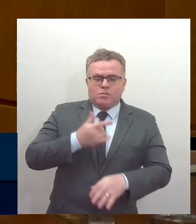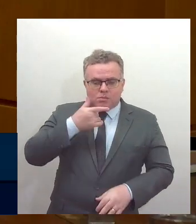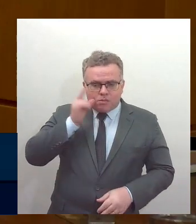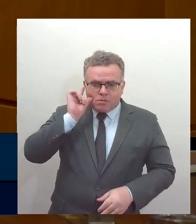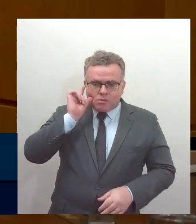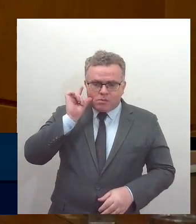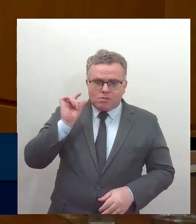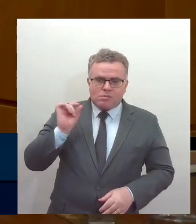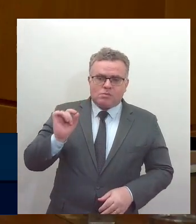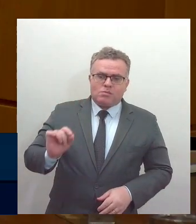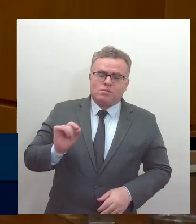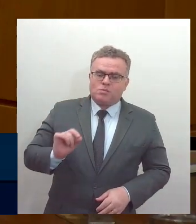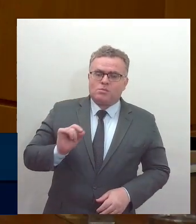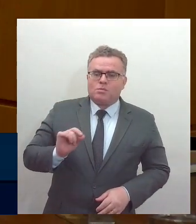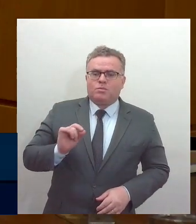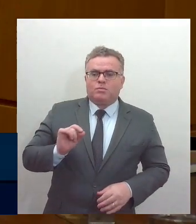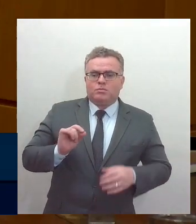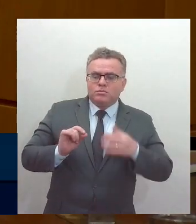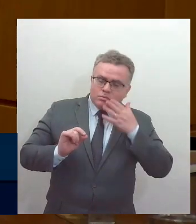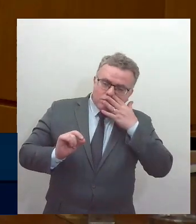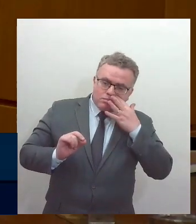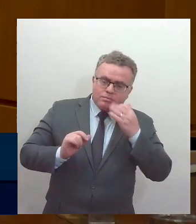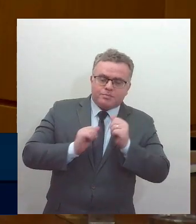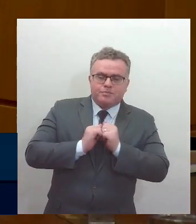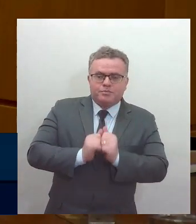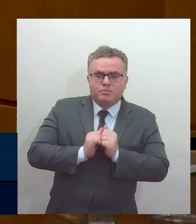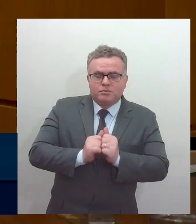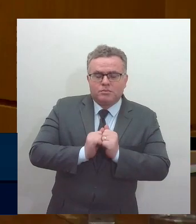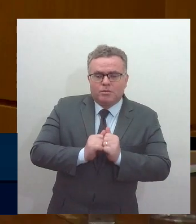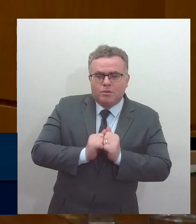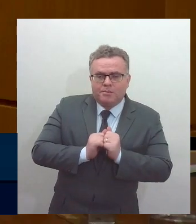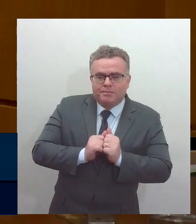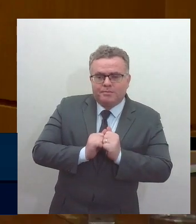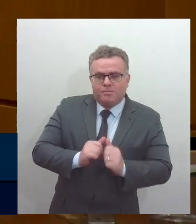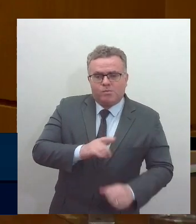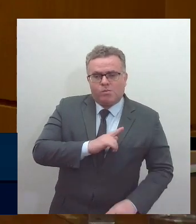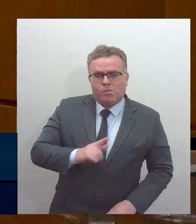acompanhando o governador do estado, Fábio Mitidieri,